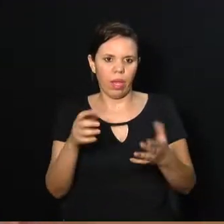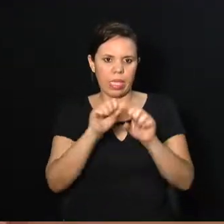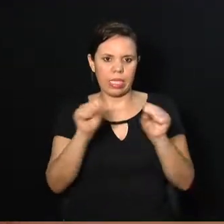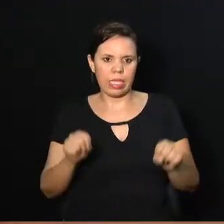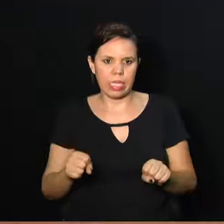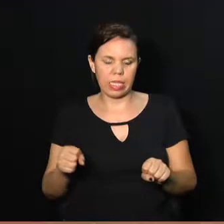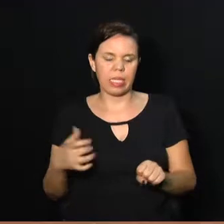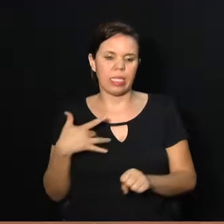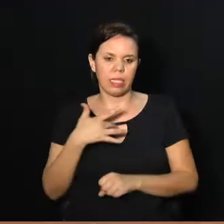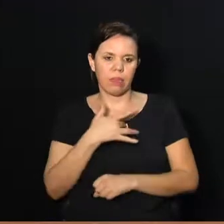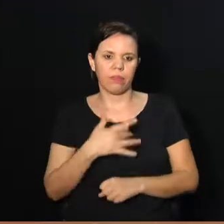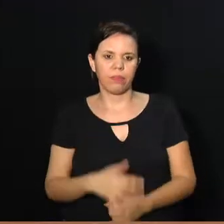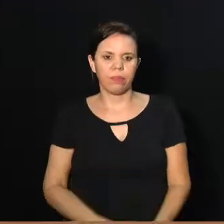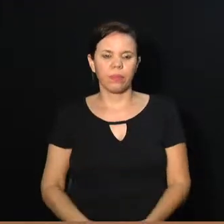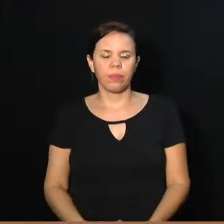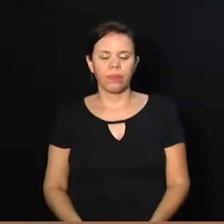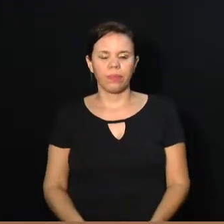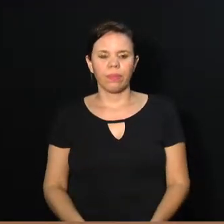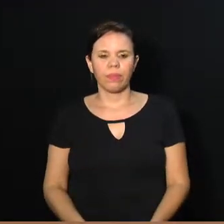saúde. Tá?